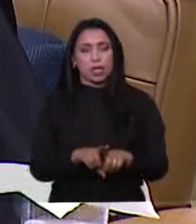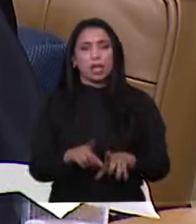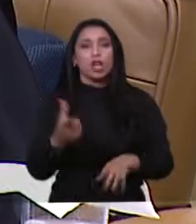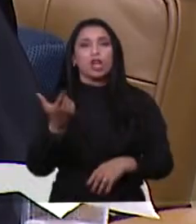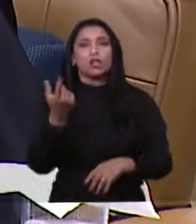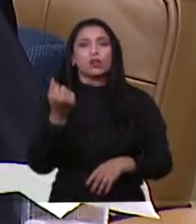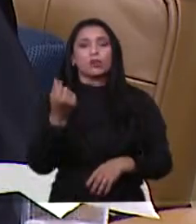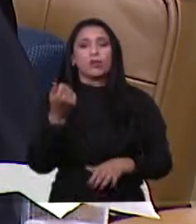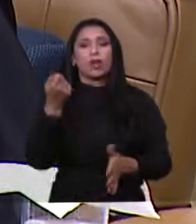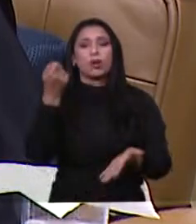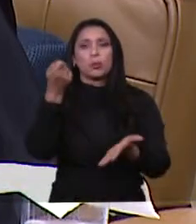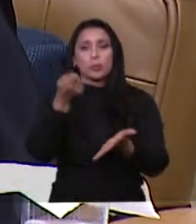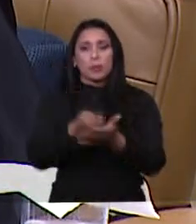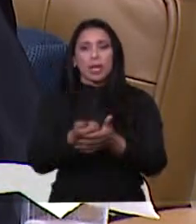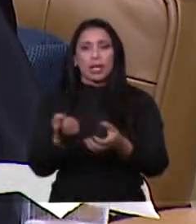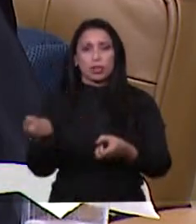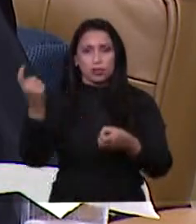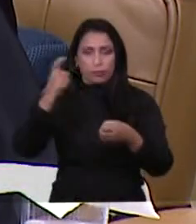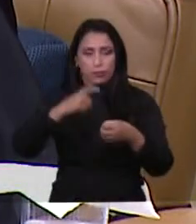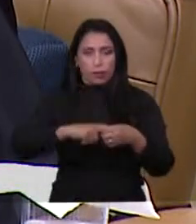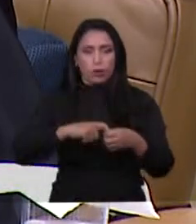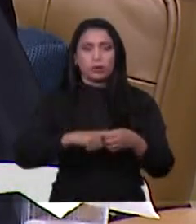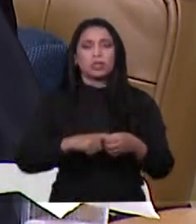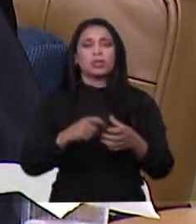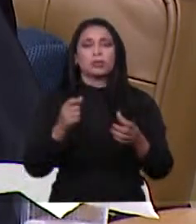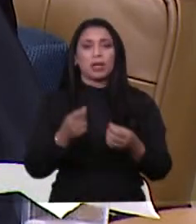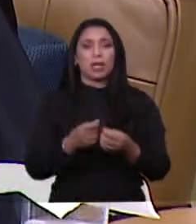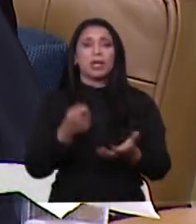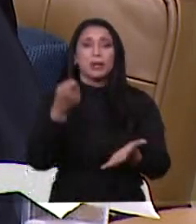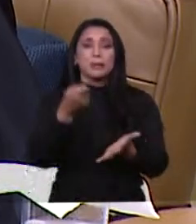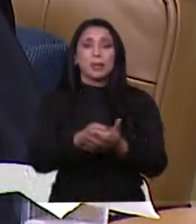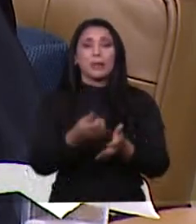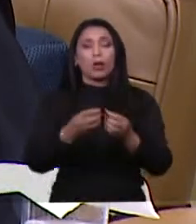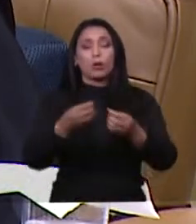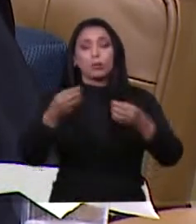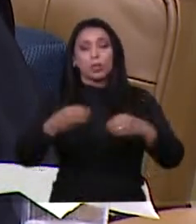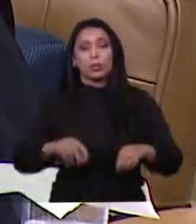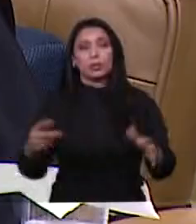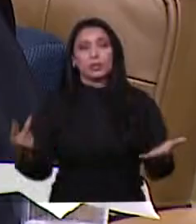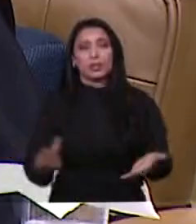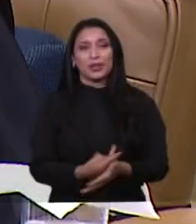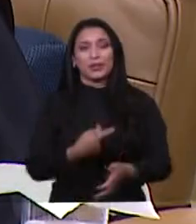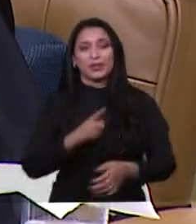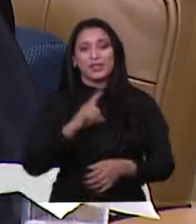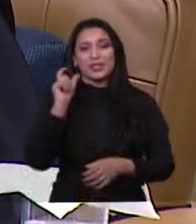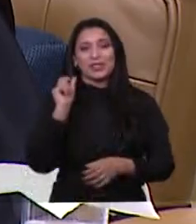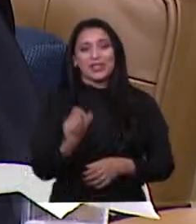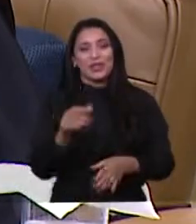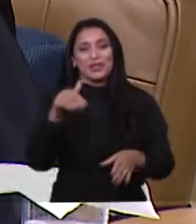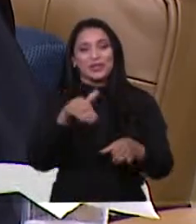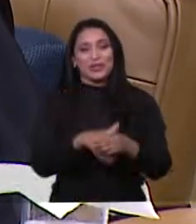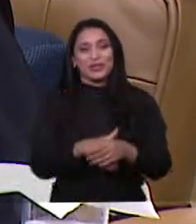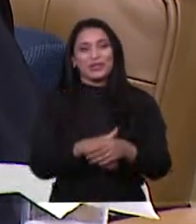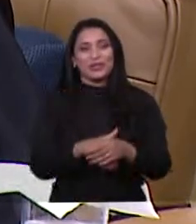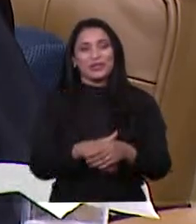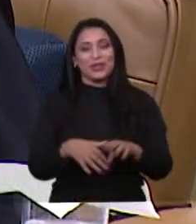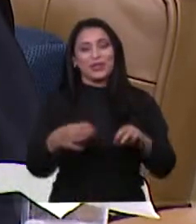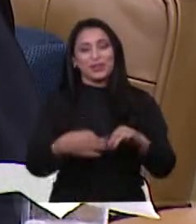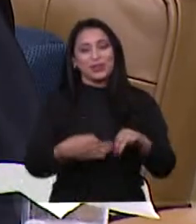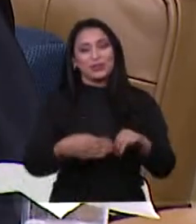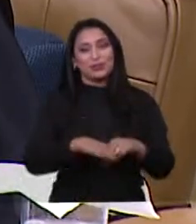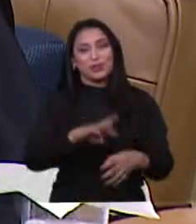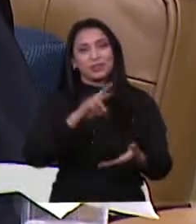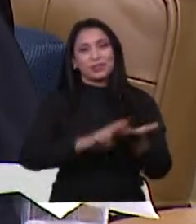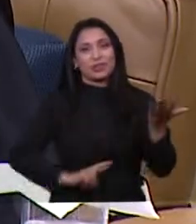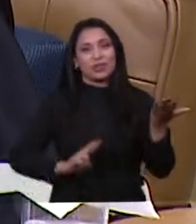valor indenizatório a título de danos morais coletivos, subscrevendo também o voto de sua excelência quanto